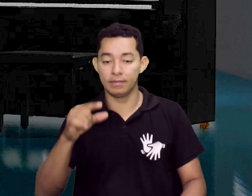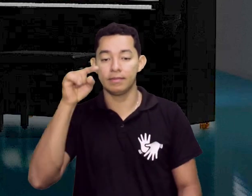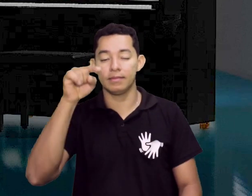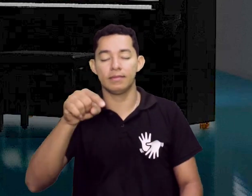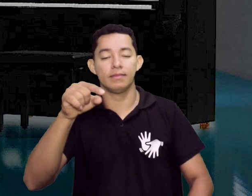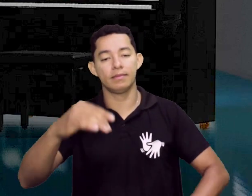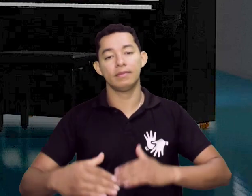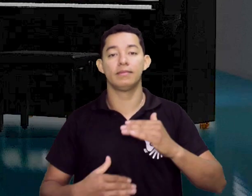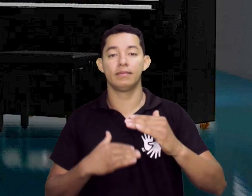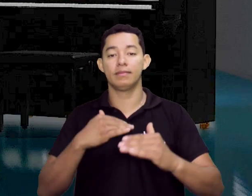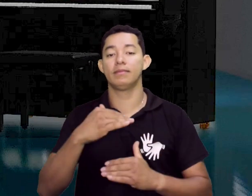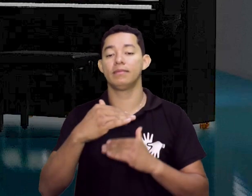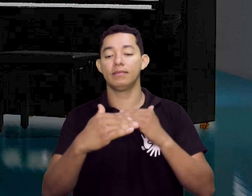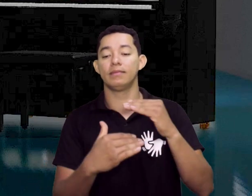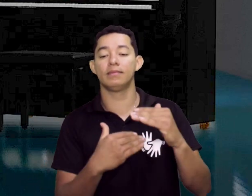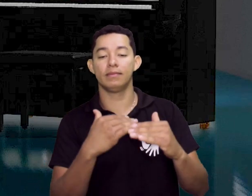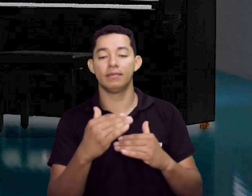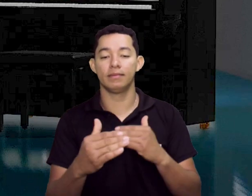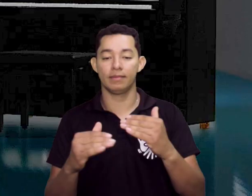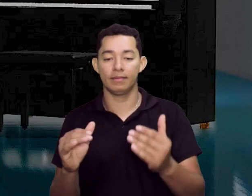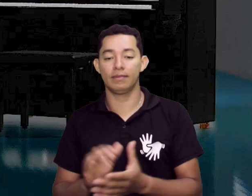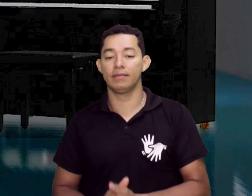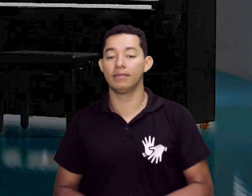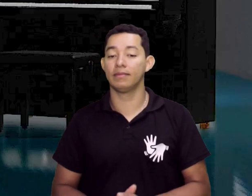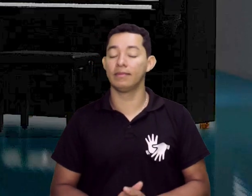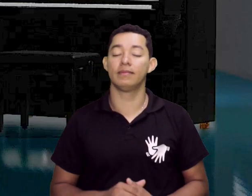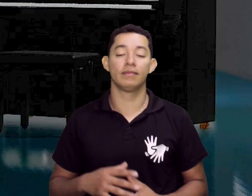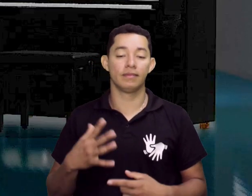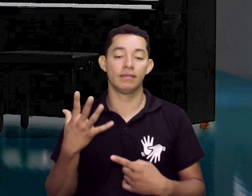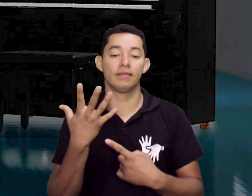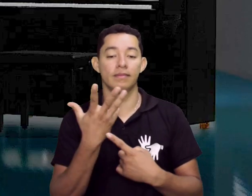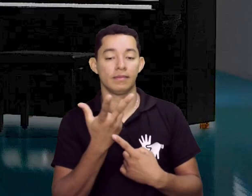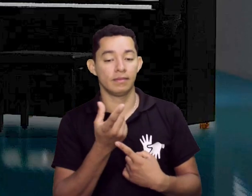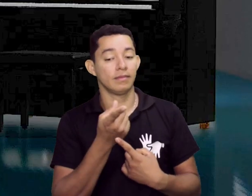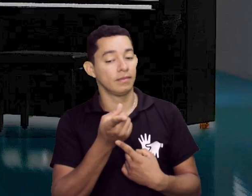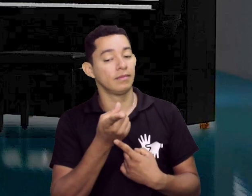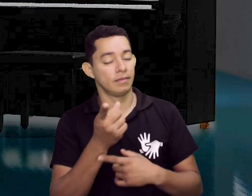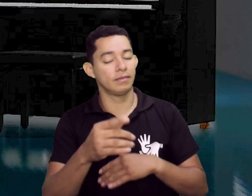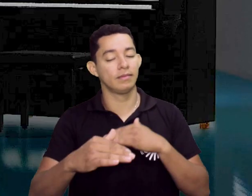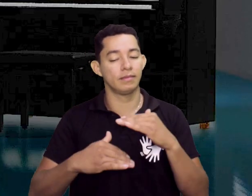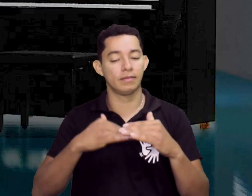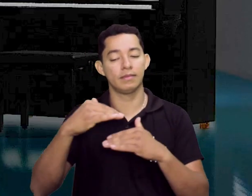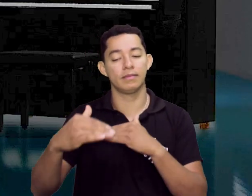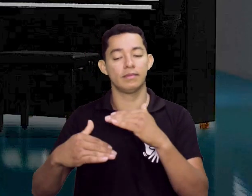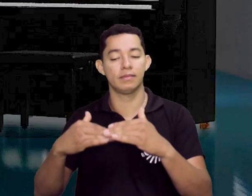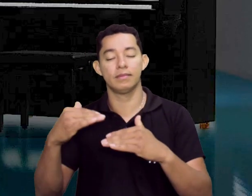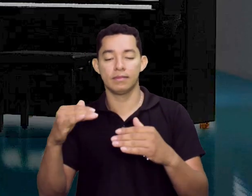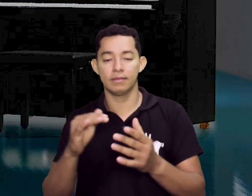surpresa é você quem produz. É você quem produz.